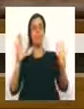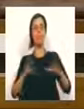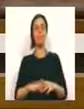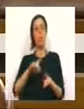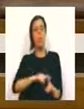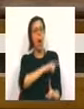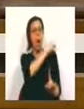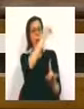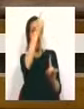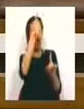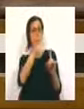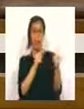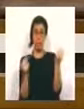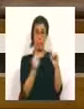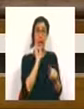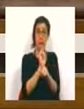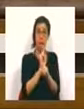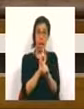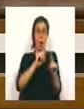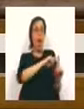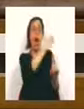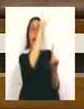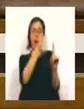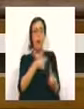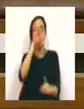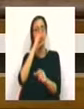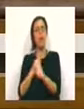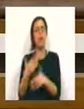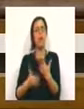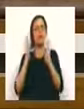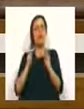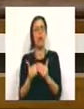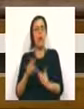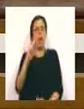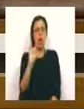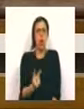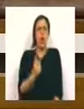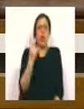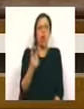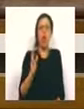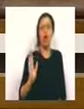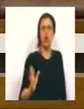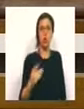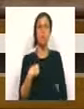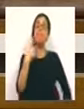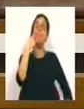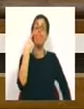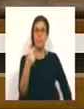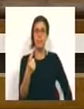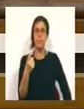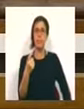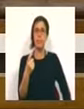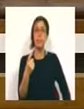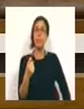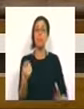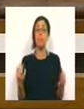Passou-se um ano sobre aquele debate e, aliás, o Governo está em funções há mais de 2 anos e reconhecemos que